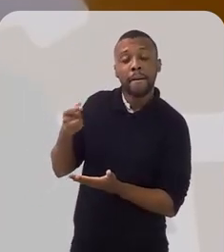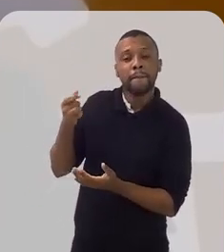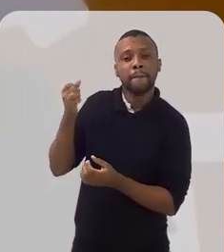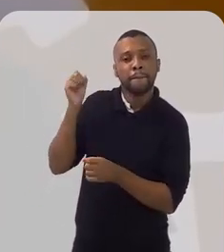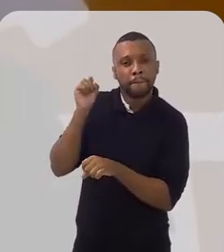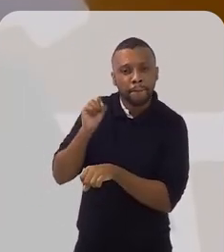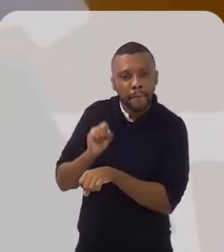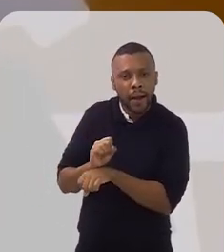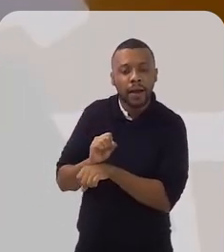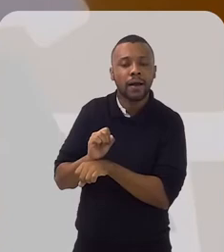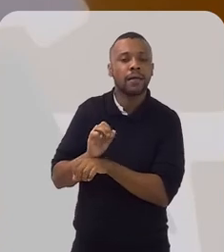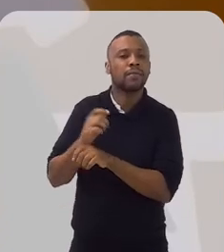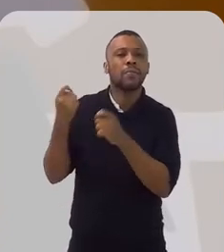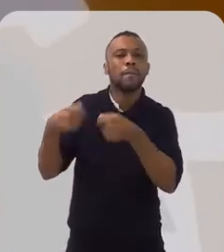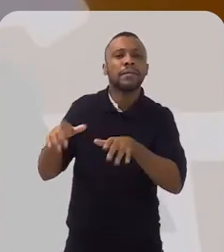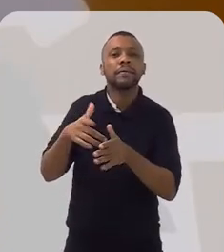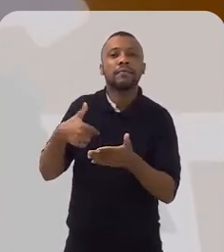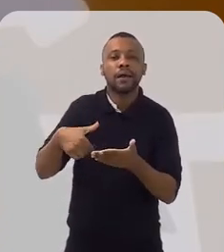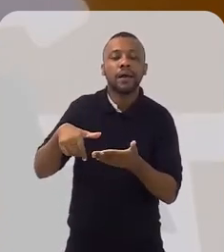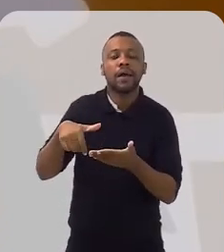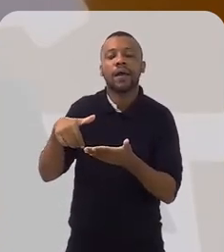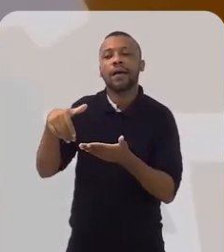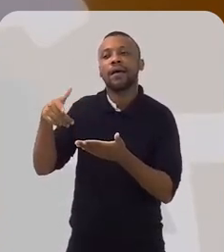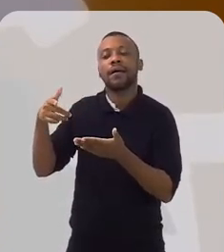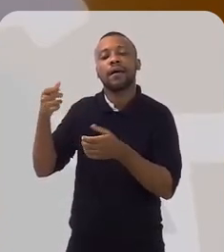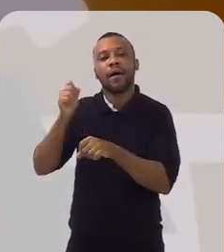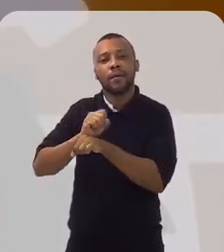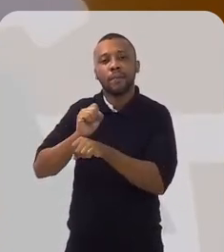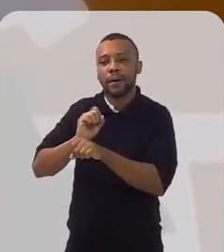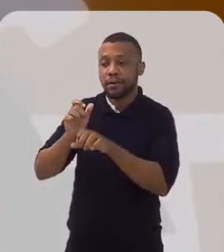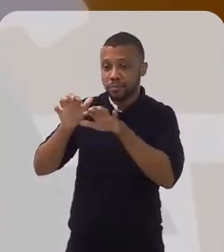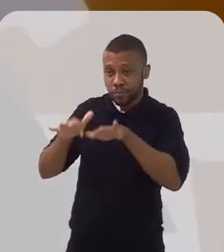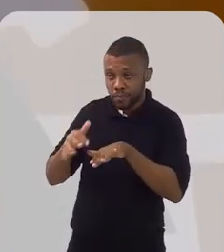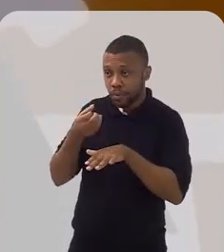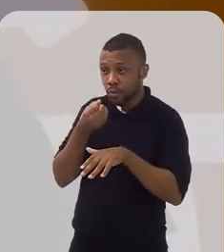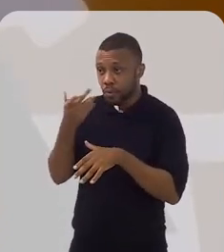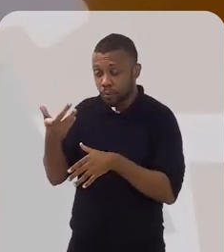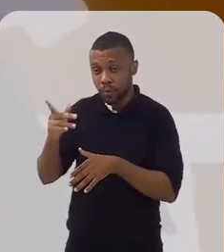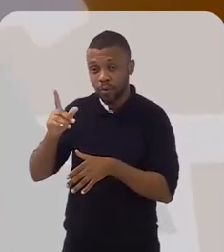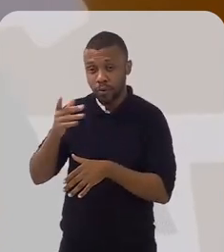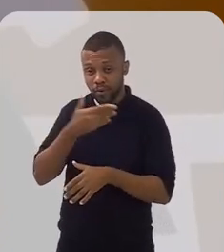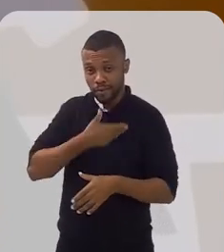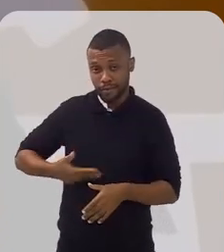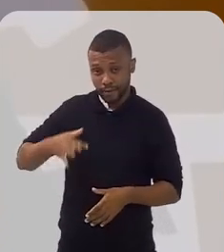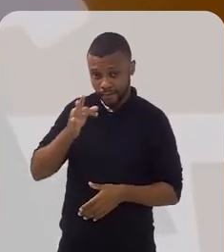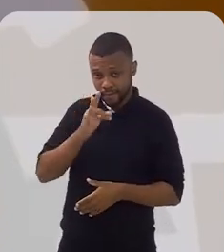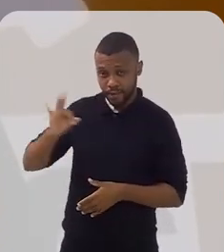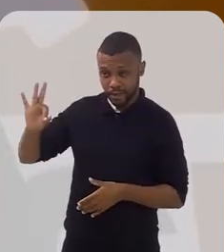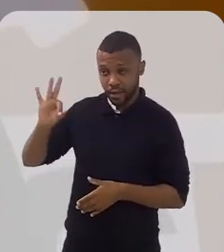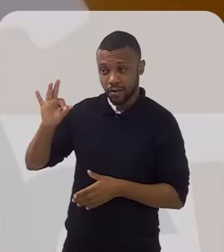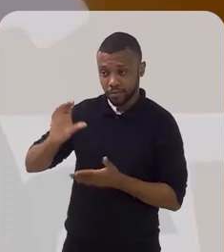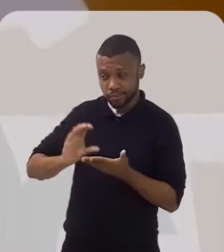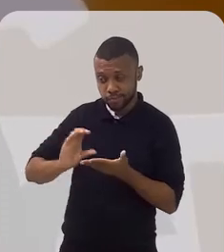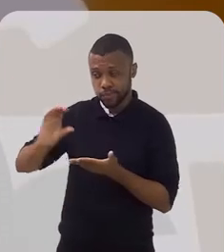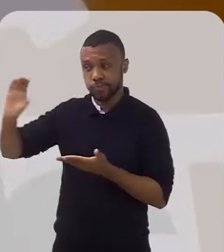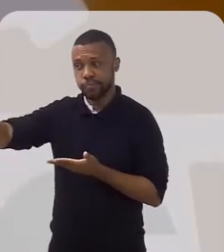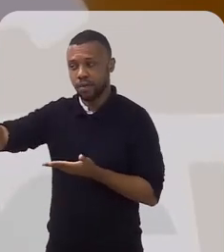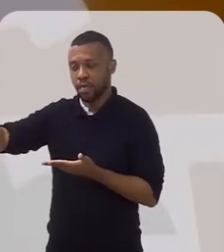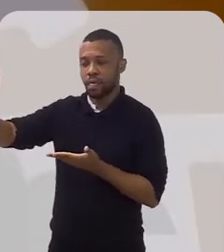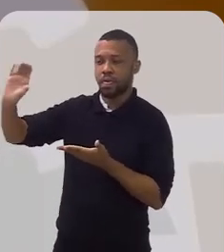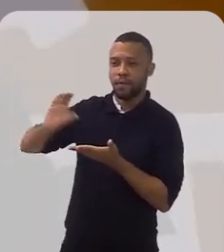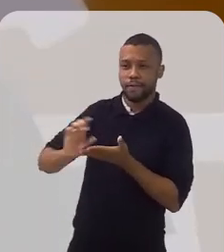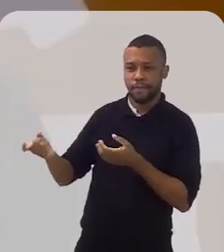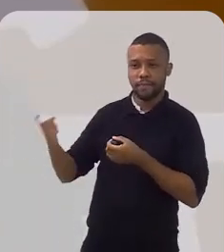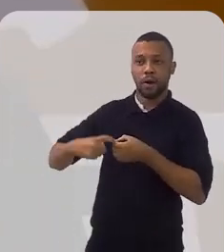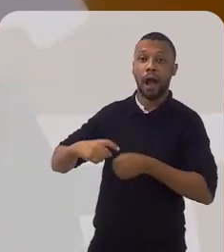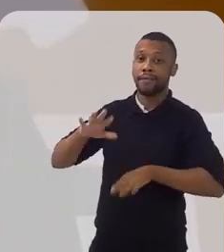recurso chegar no governo federal para depois retornar, e muitas das vezes não retorna. Então, é importante que a gente consiga fazer